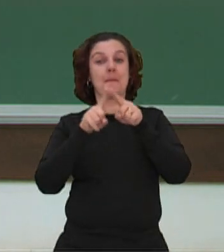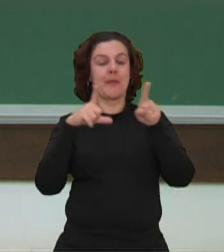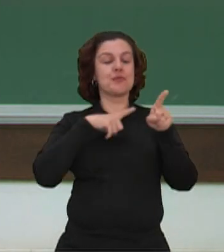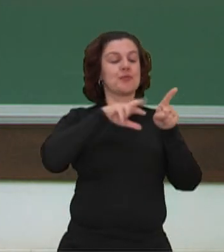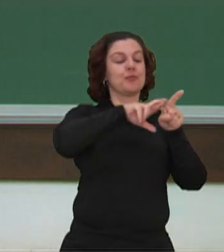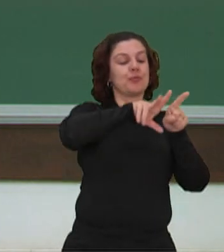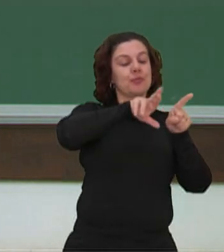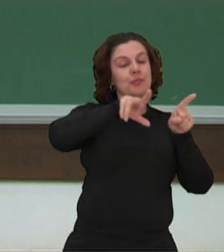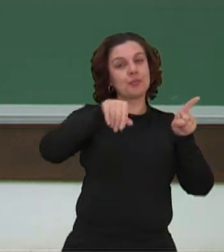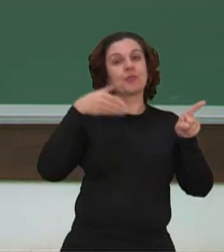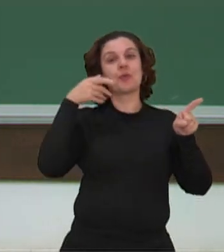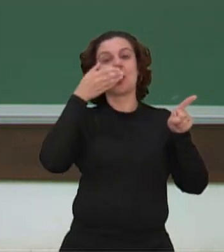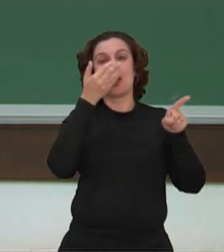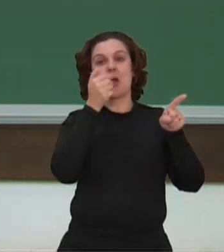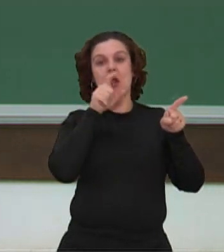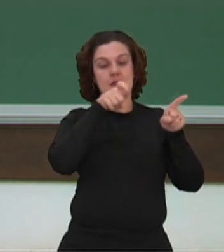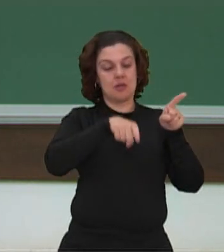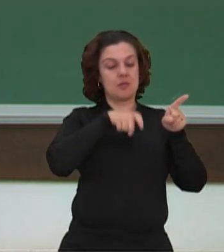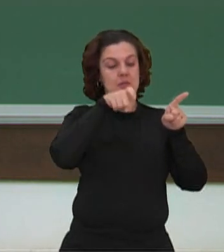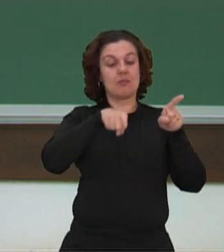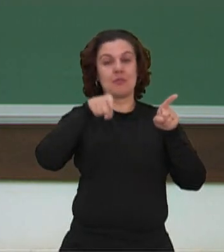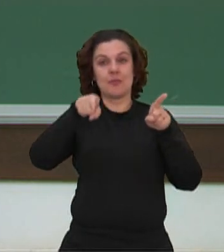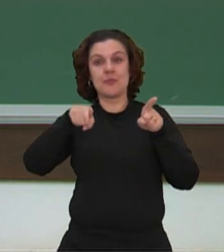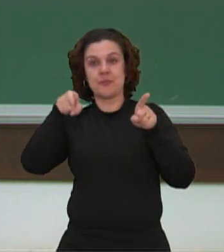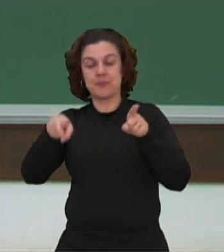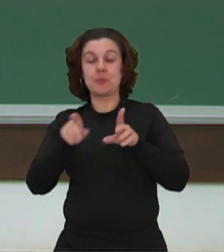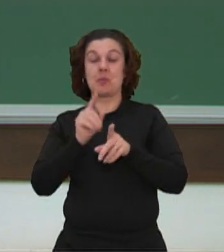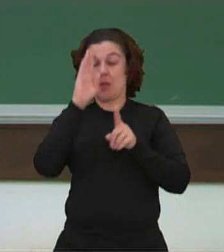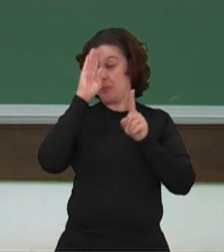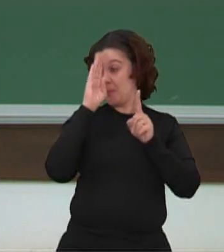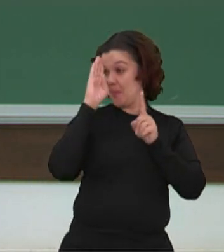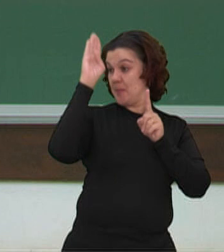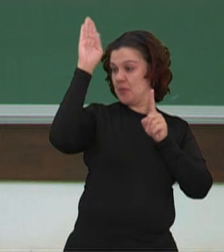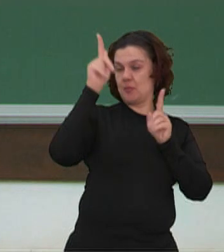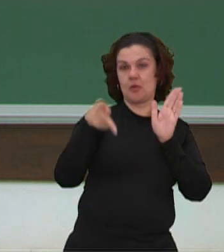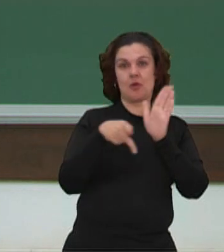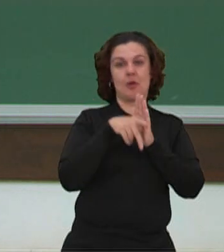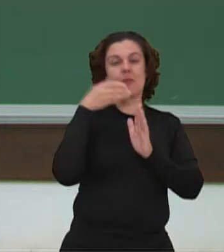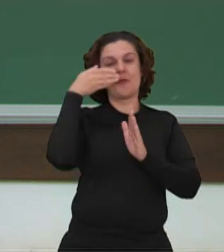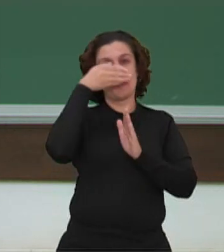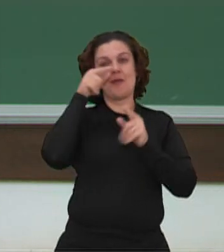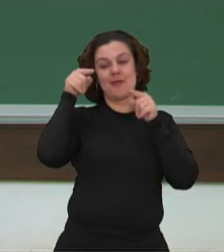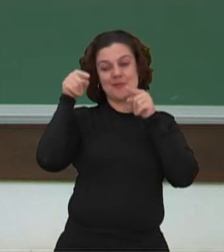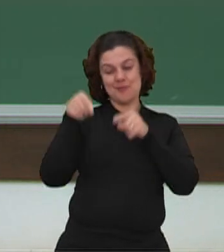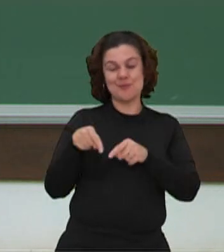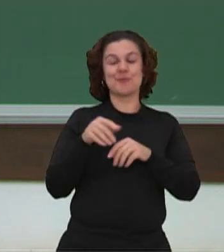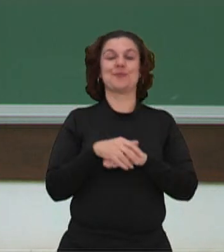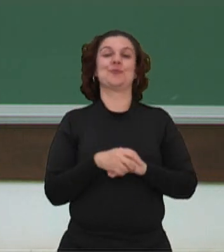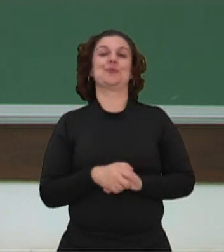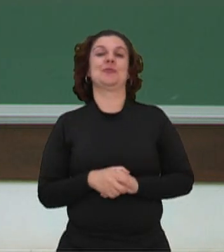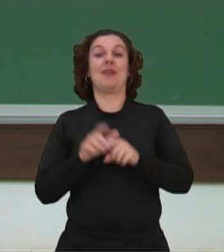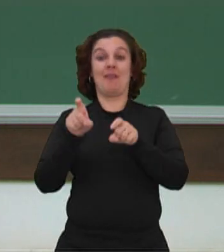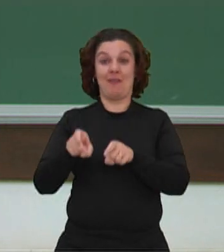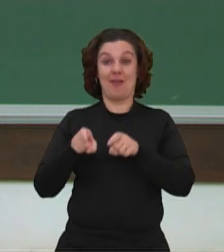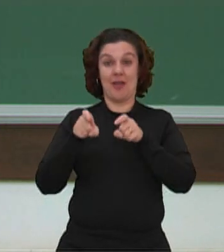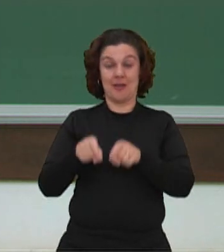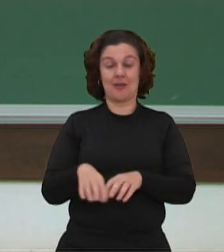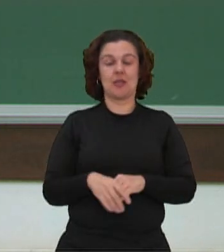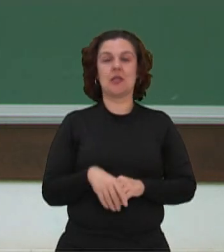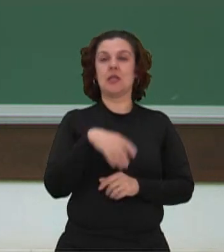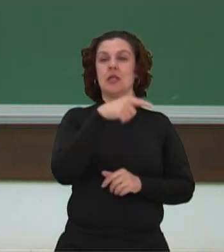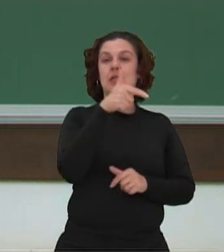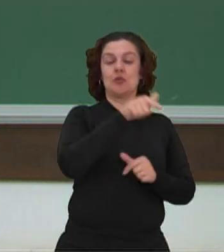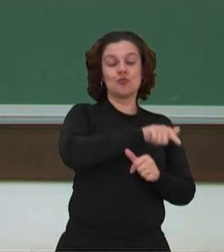também outros gêneros sendo produzidos no Brasil, mas o Brasil era basicamente de produção agrícola. Não